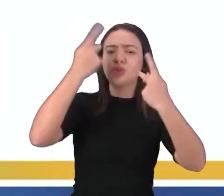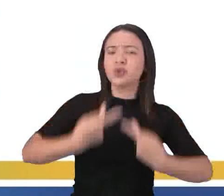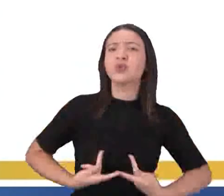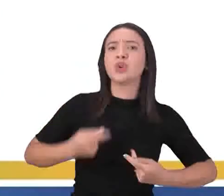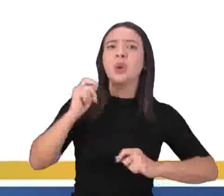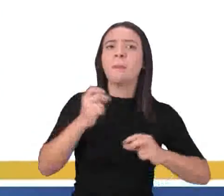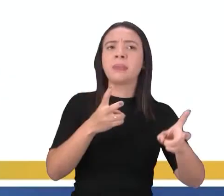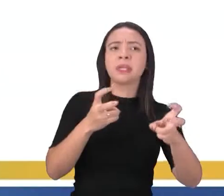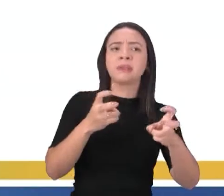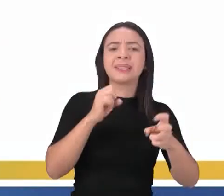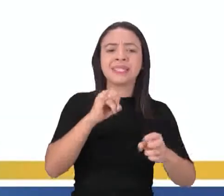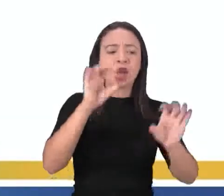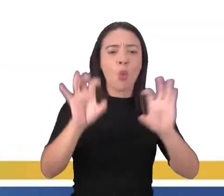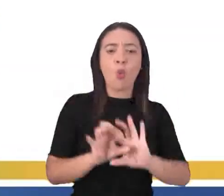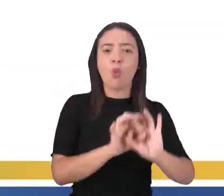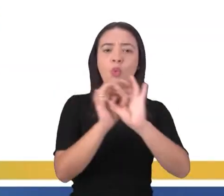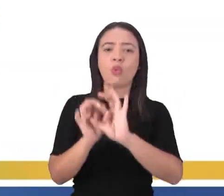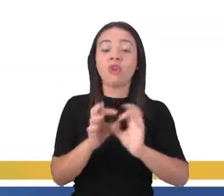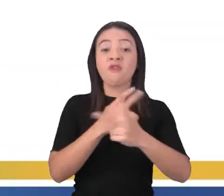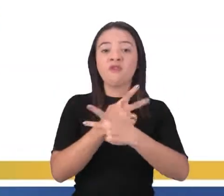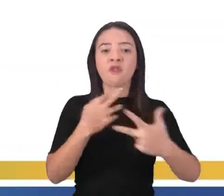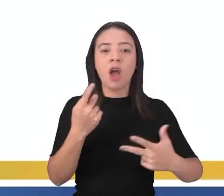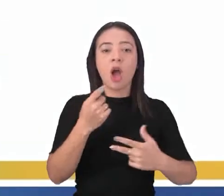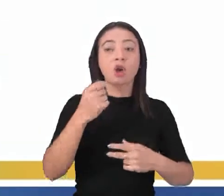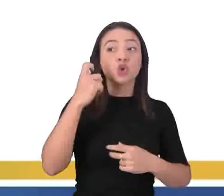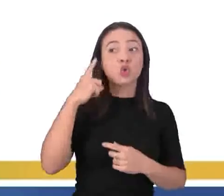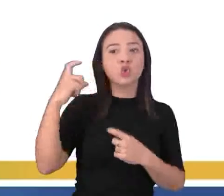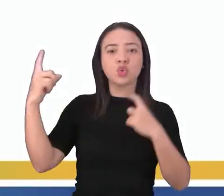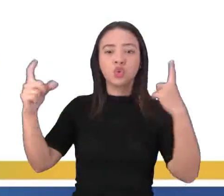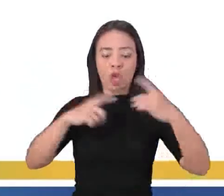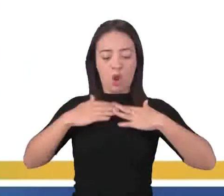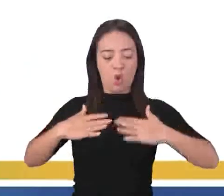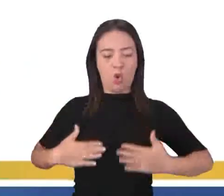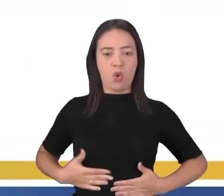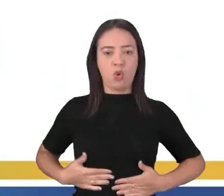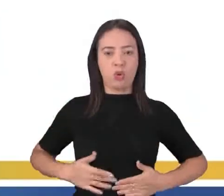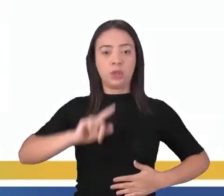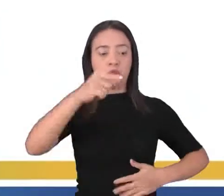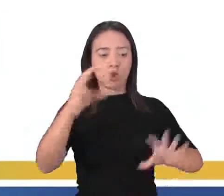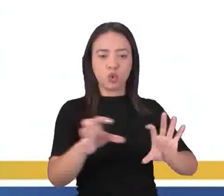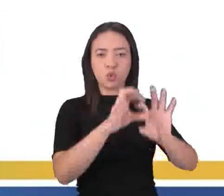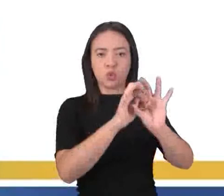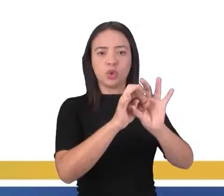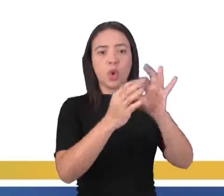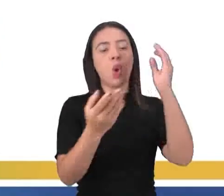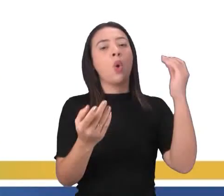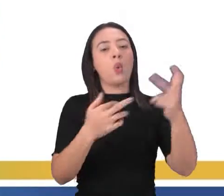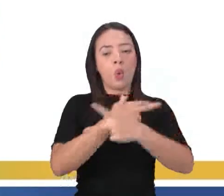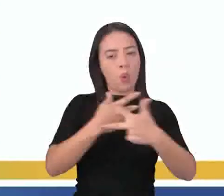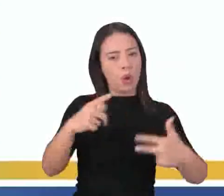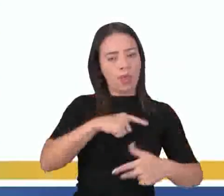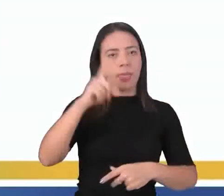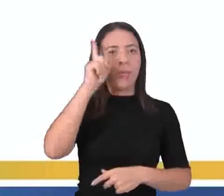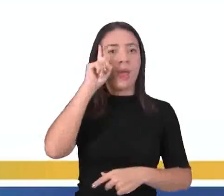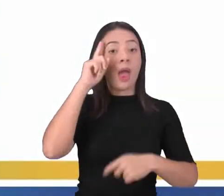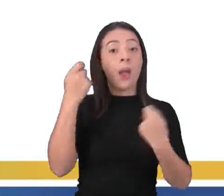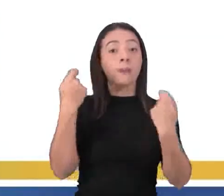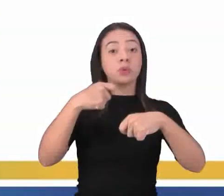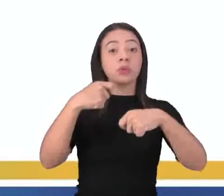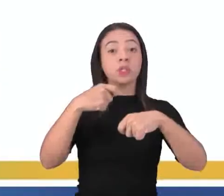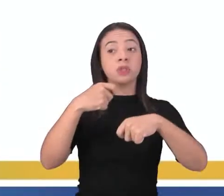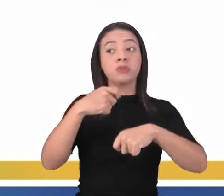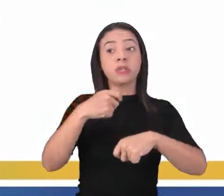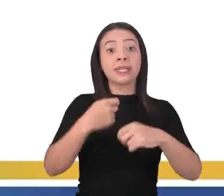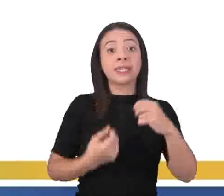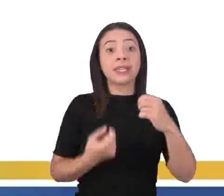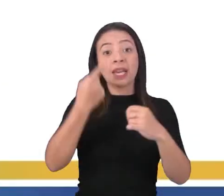que, juntando os sons produzidos pelo seu corpo com os sons tirados dos objetos do seu dia a dia, poderia produzir sequências